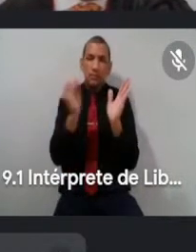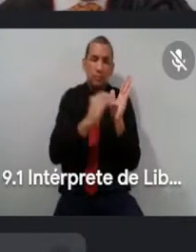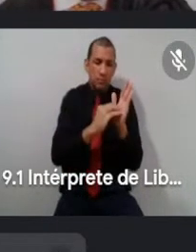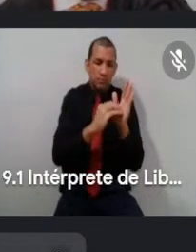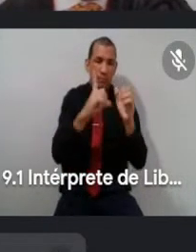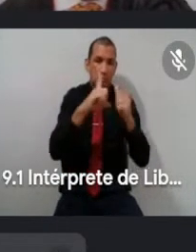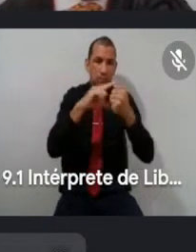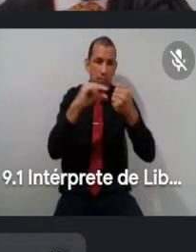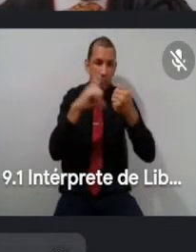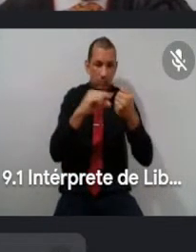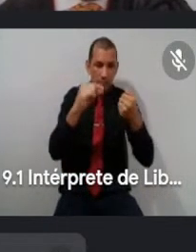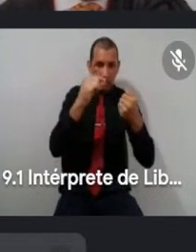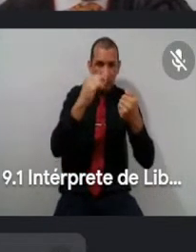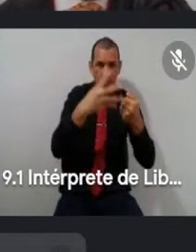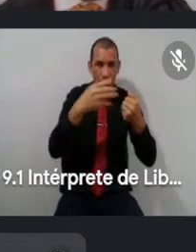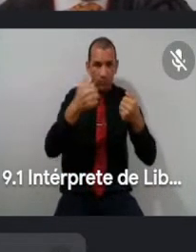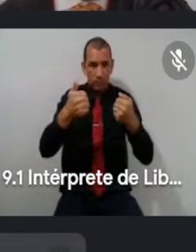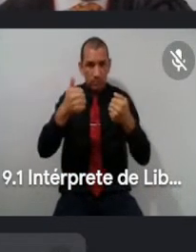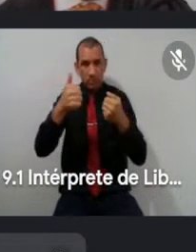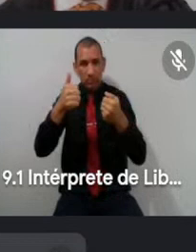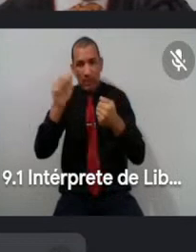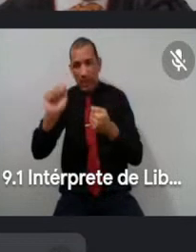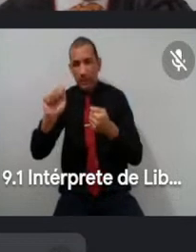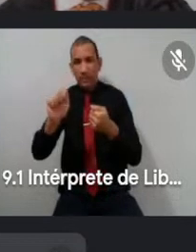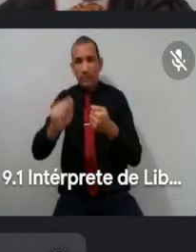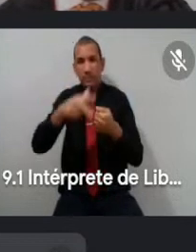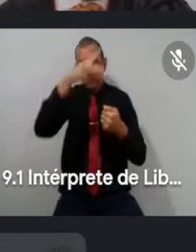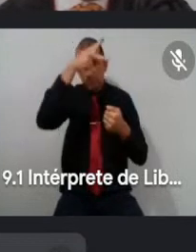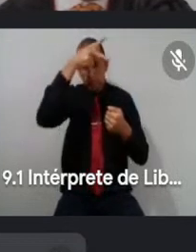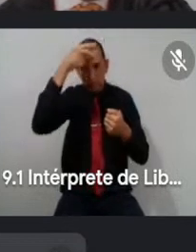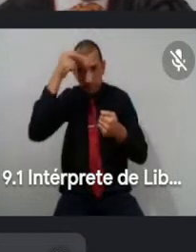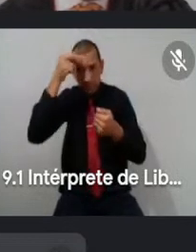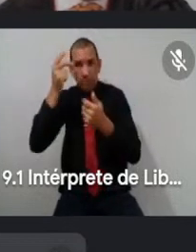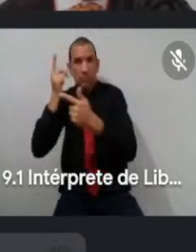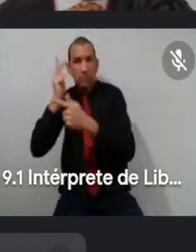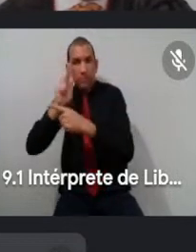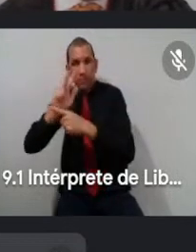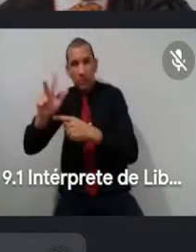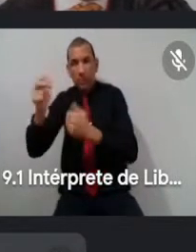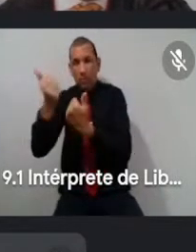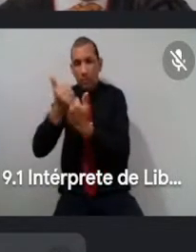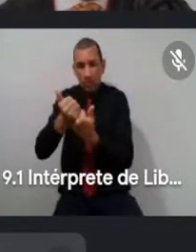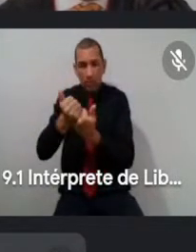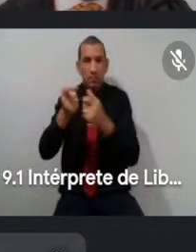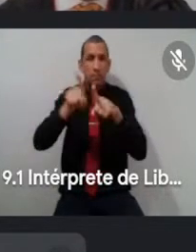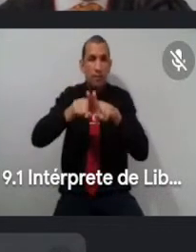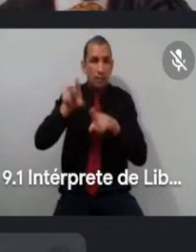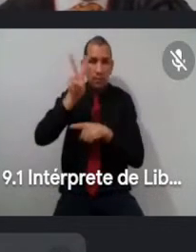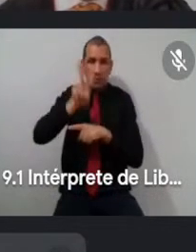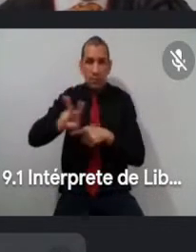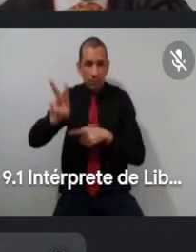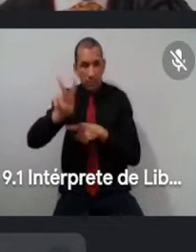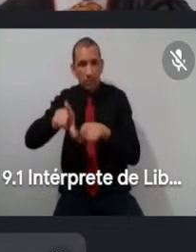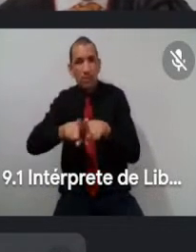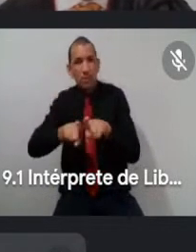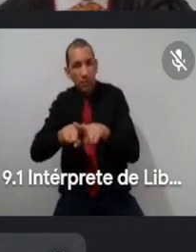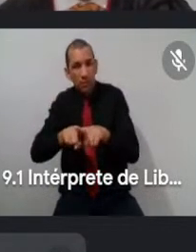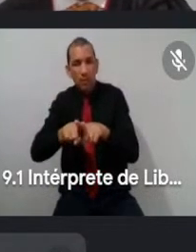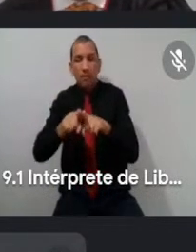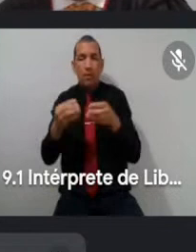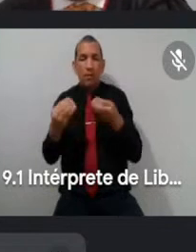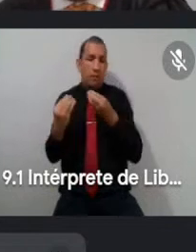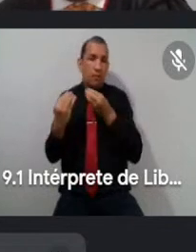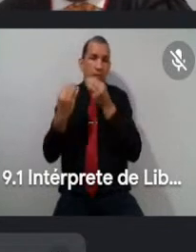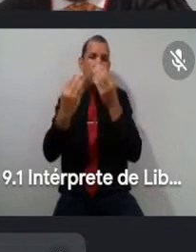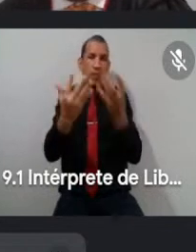artigo 41-a praticado pelo prefeito eleito pelo vice-prefeito eleito um vereador na cidade de Arapoema no qual